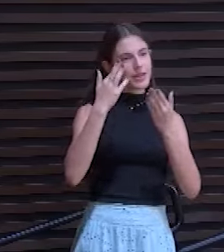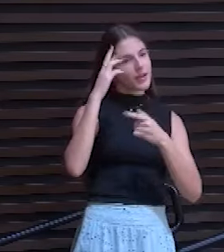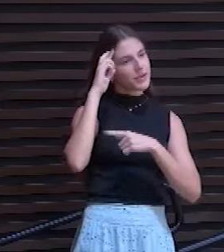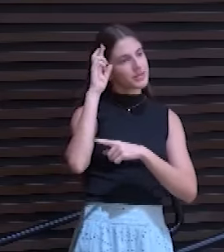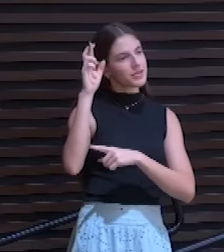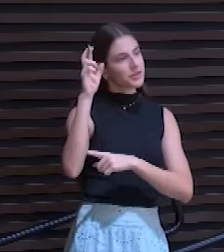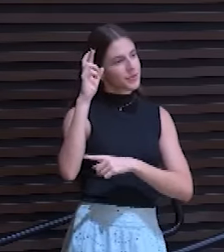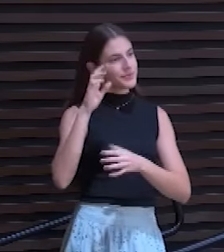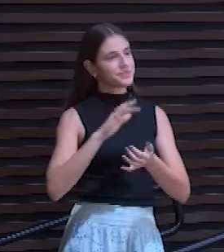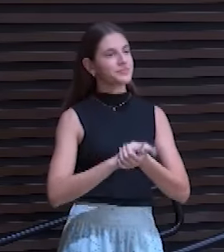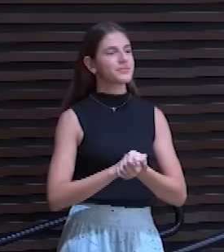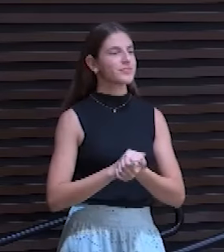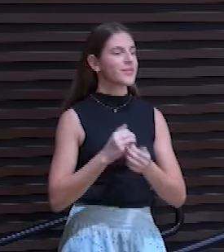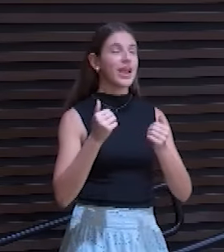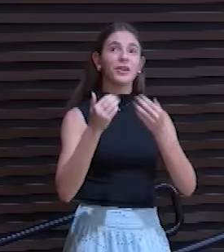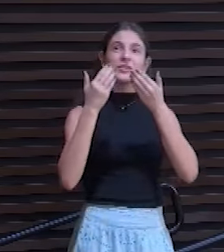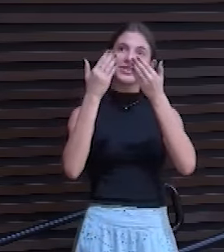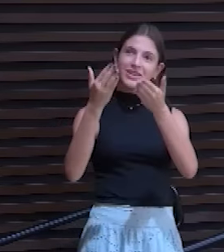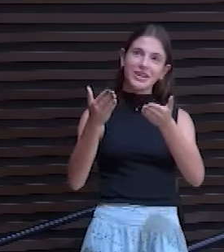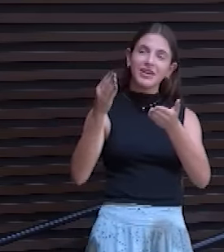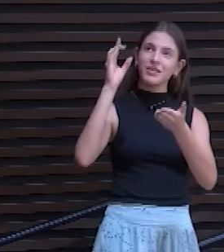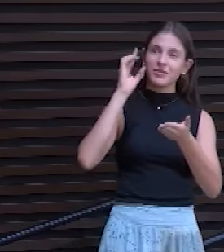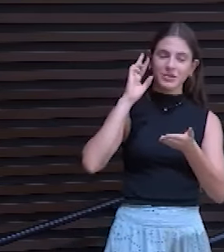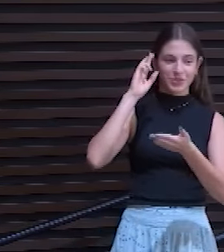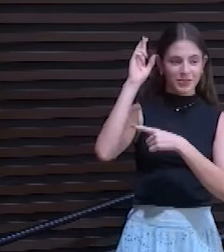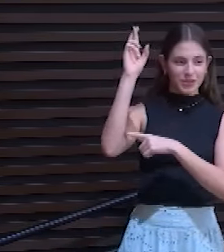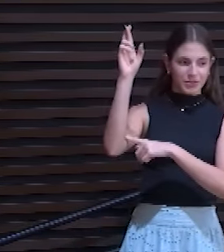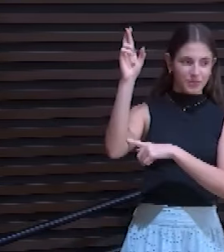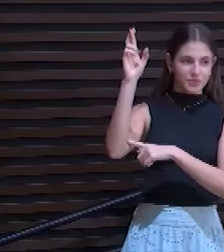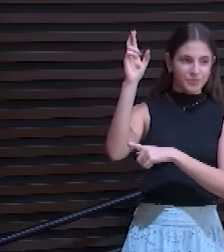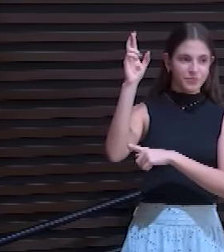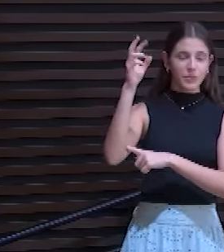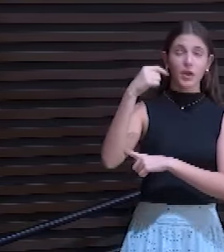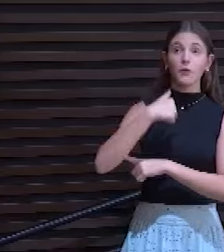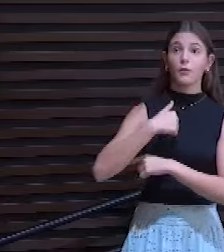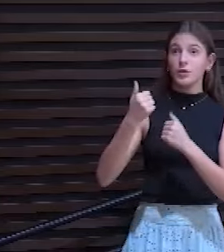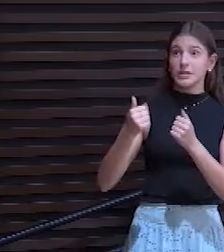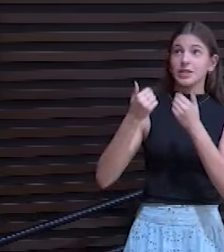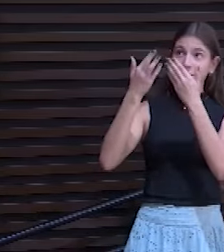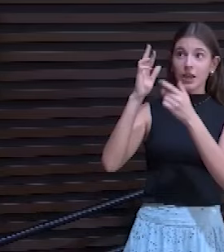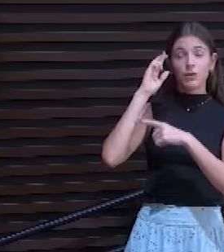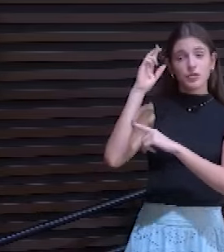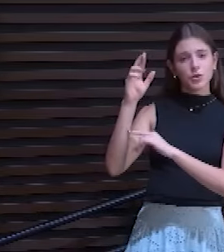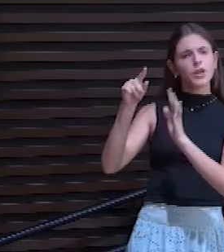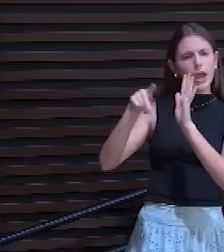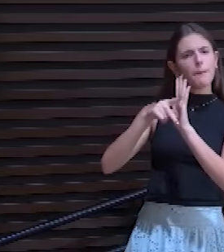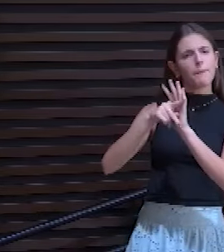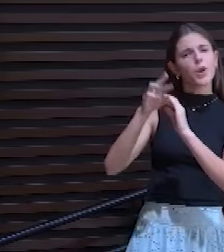Gente, a consagração é isso, é você entregar ao Senhor, devolver para Ele o que é dele.